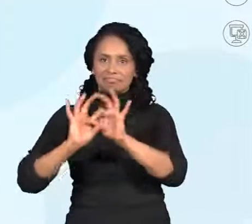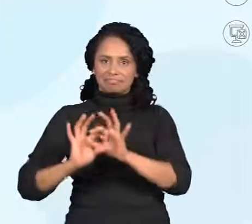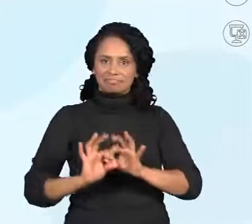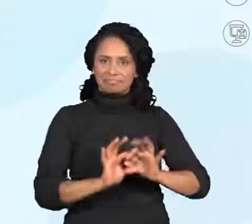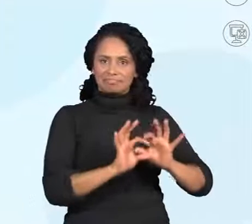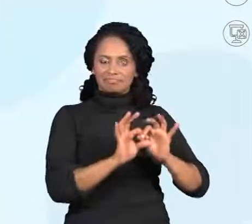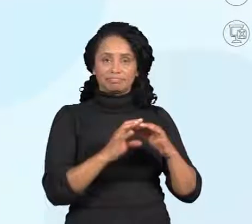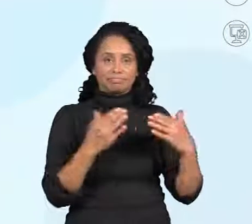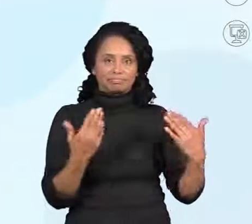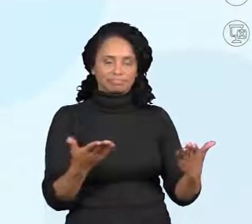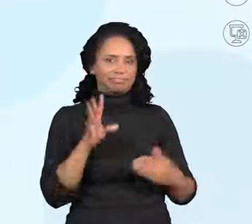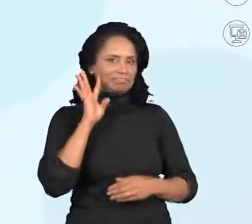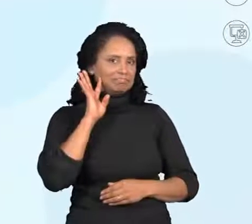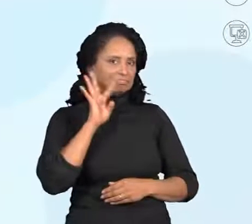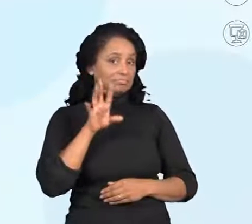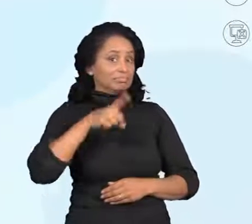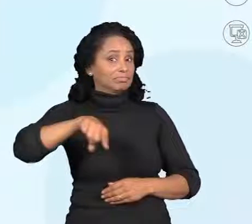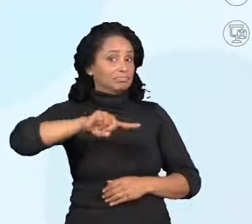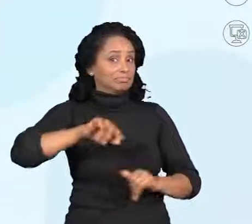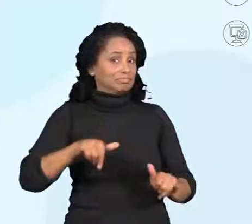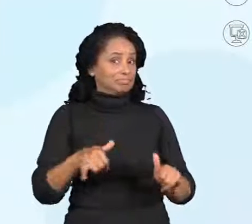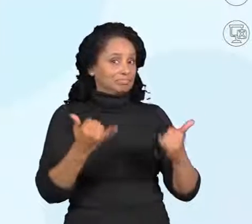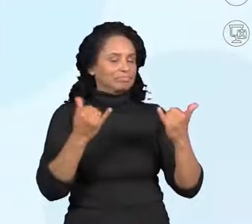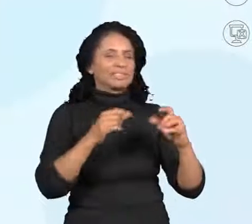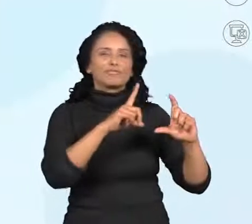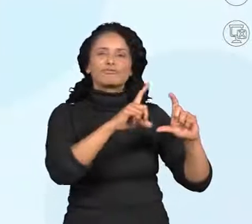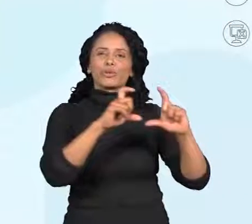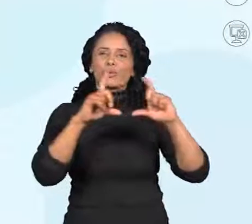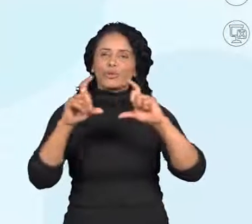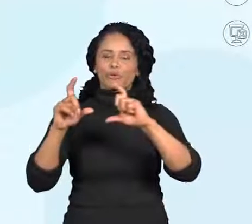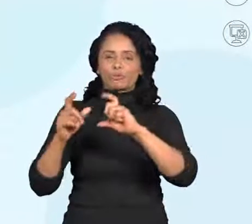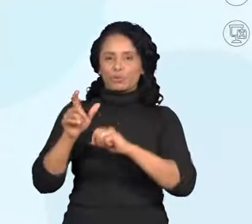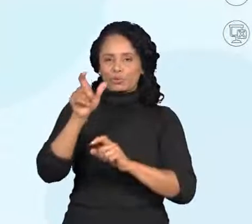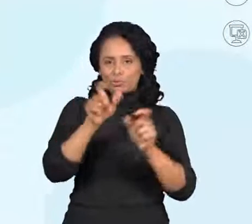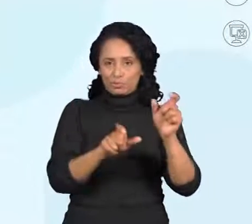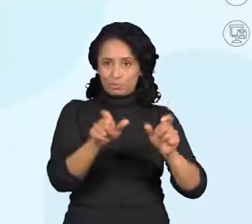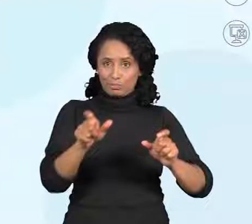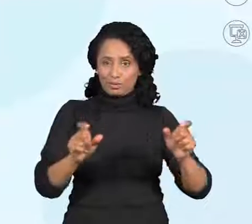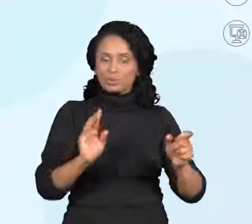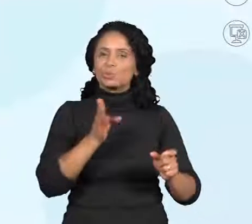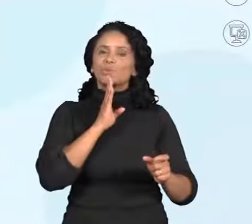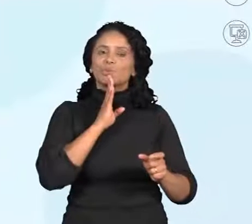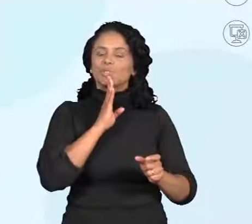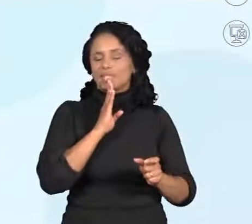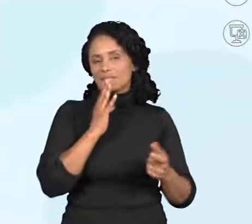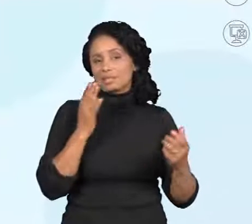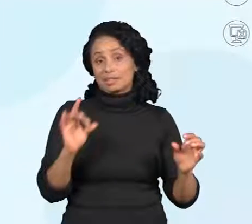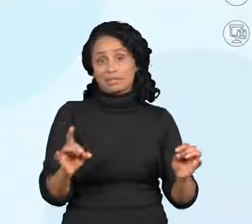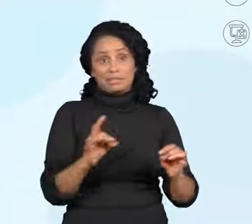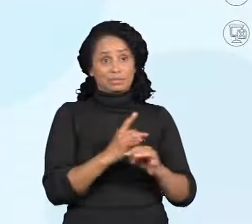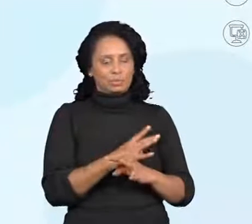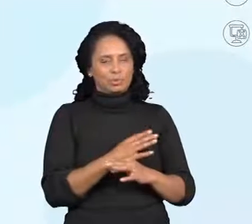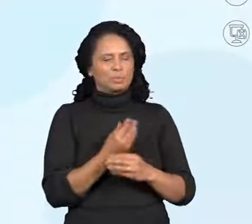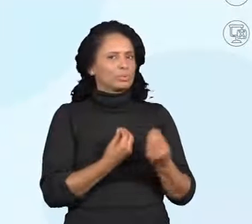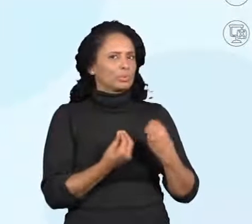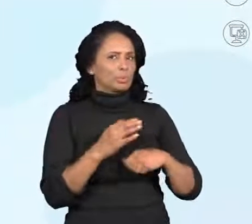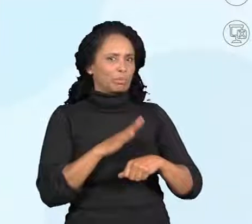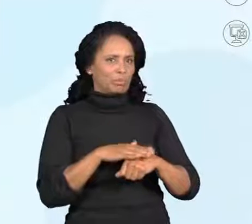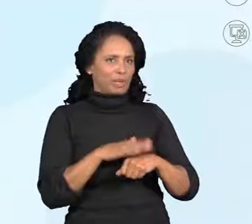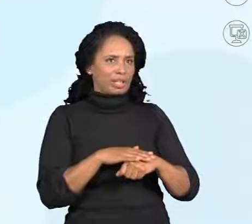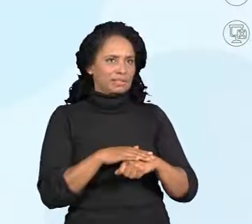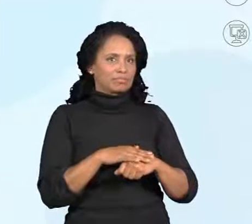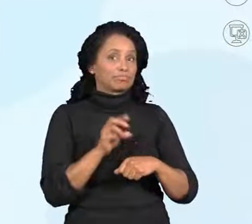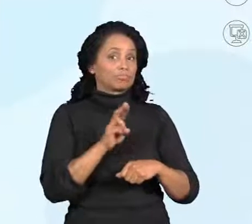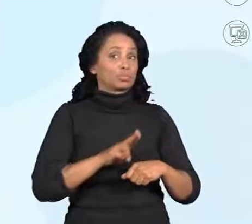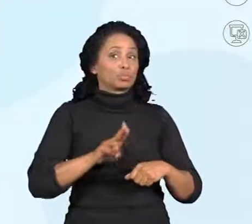seguinte. Vocês vão pegar uma foto aí de vocês, de algum conhecido da escola e colocar uma das